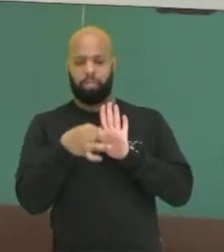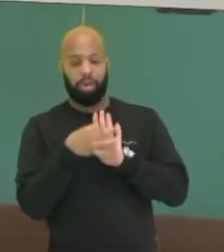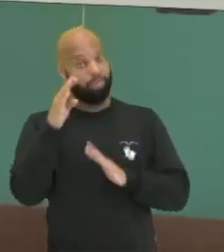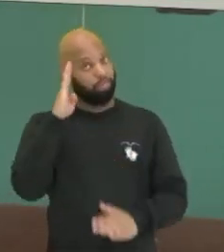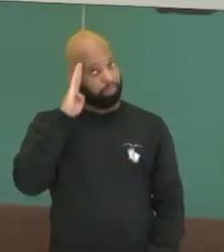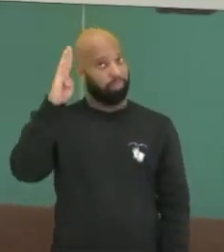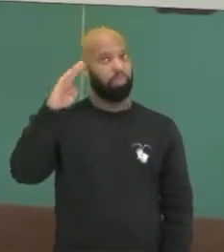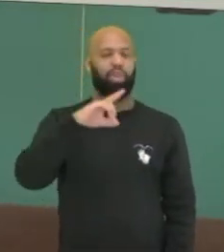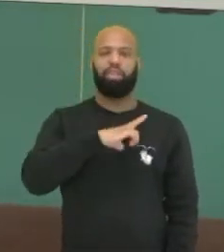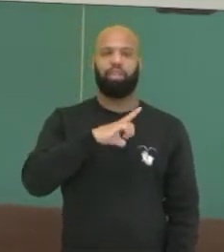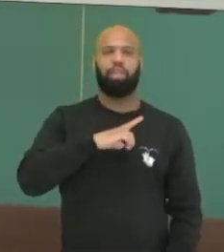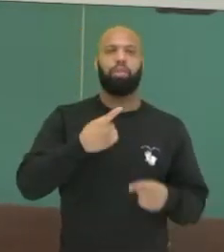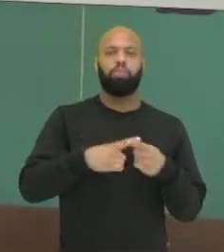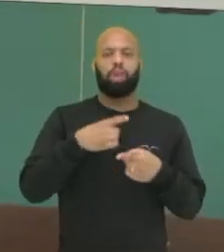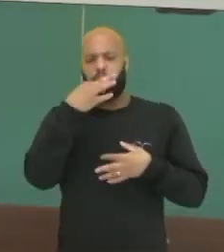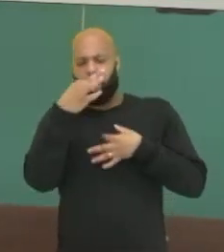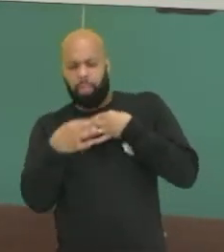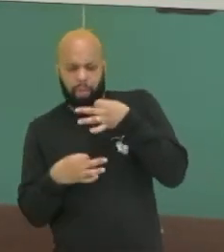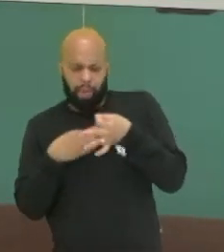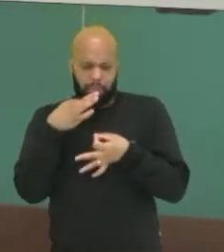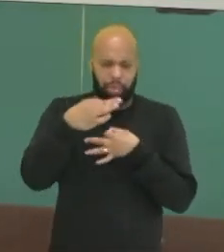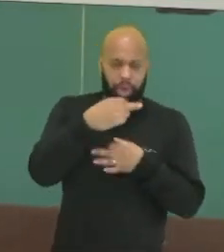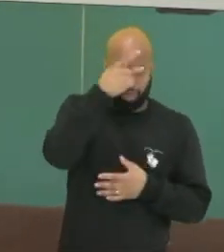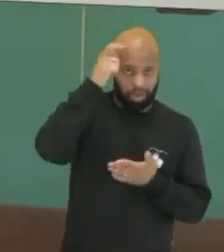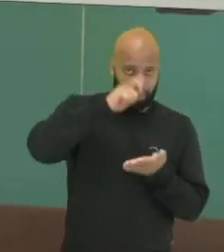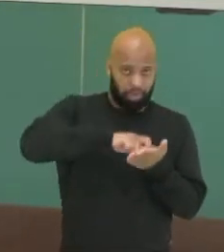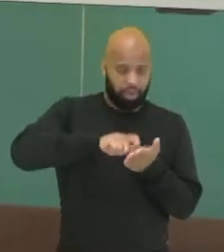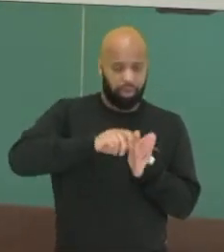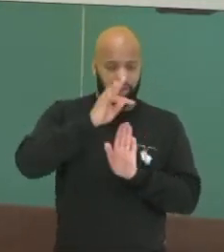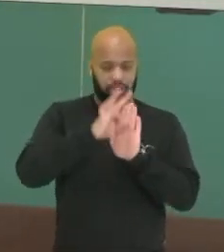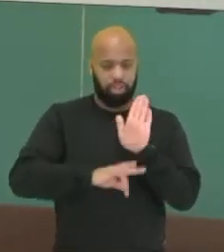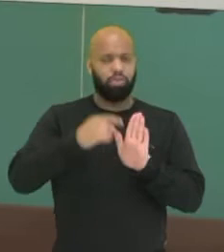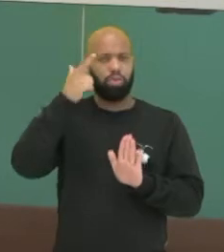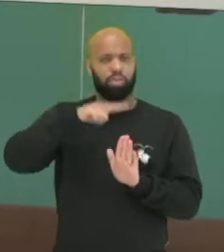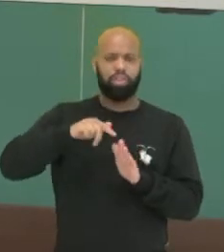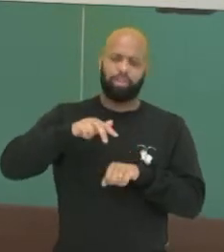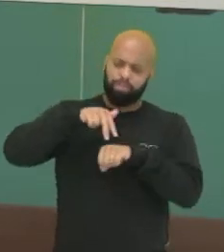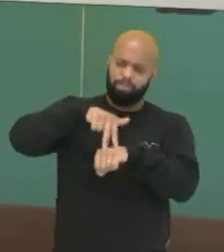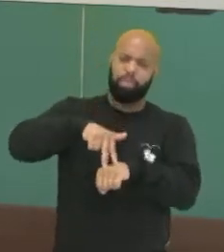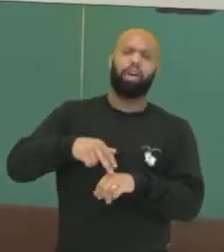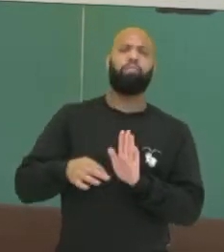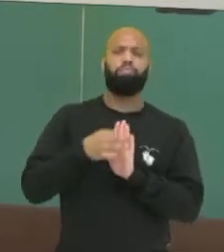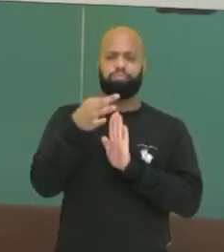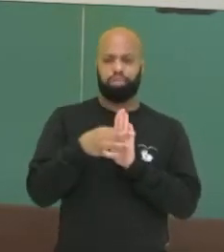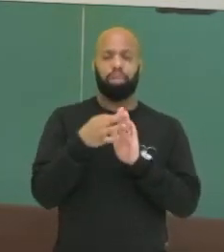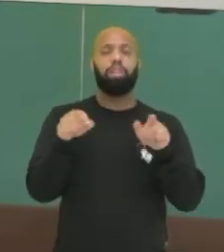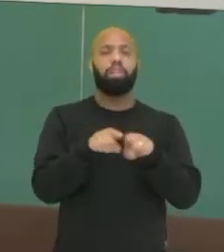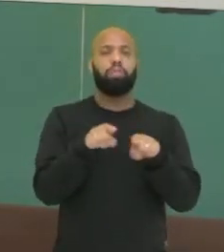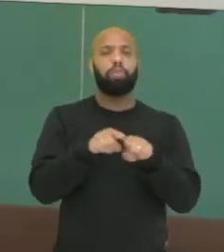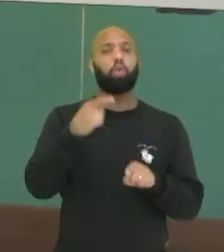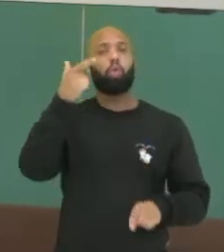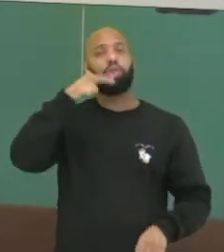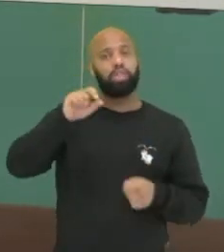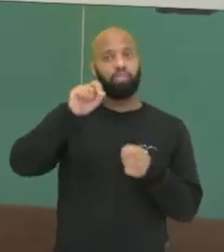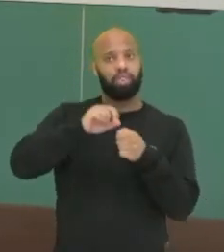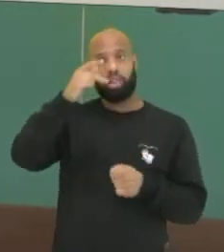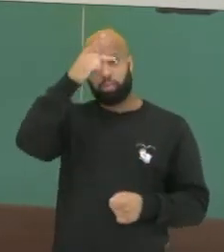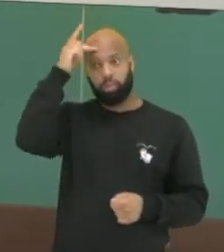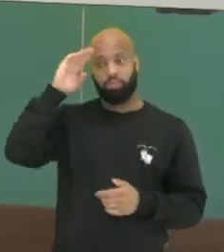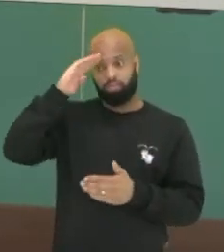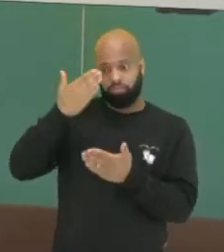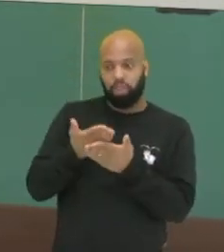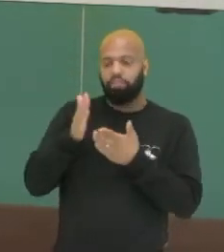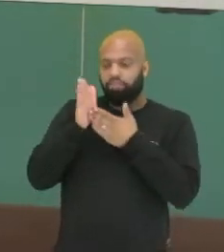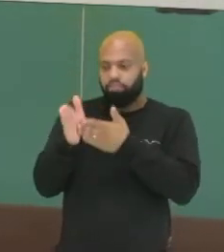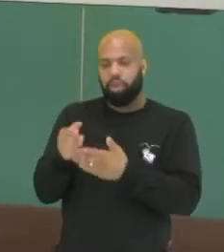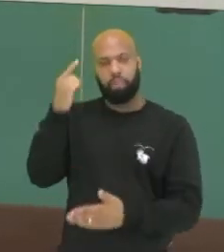recurso, porque através da argumentação o articulista consegue sustentar a sua opinião e convencer o leitor a